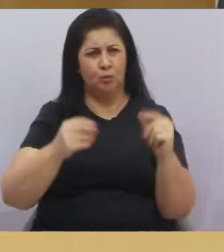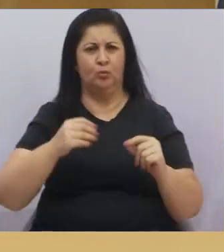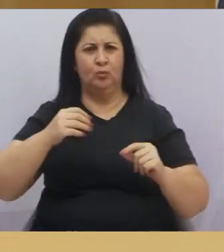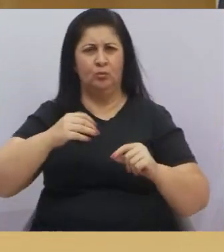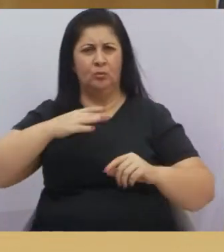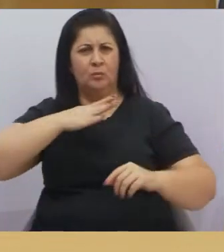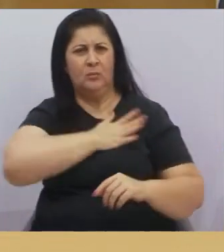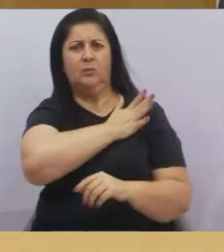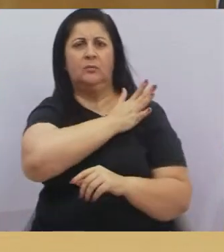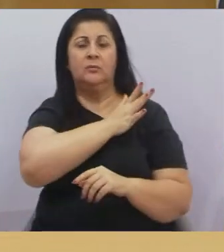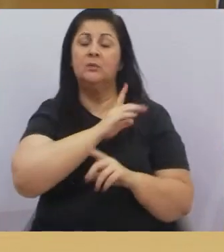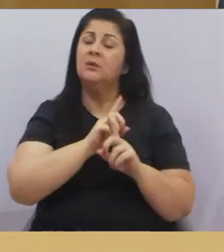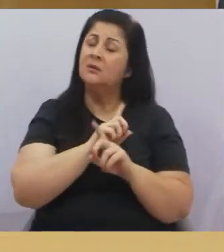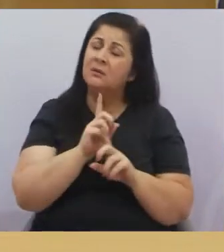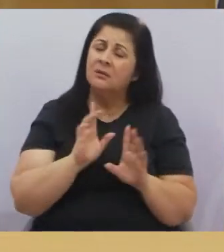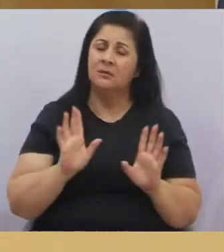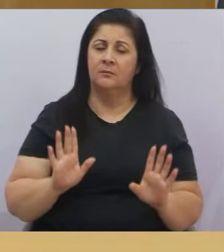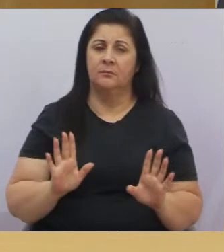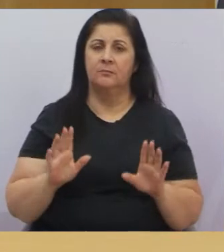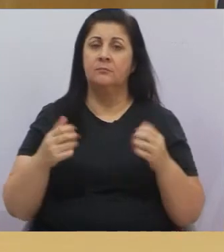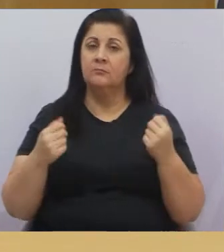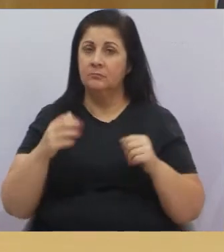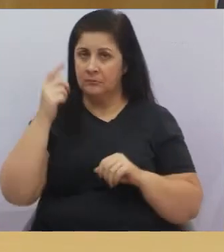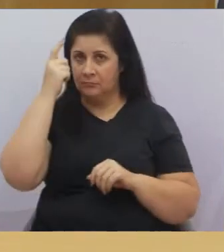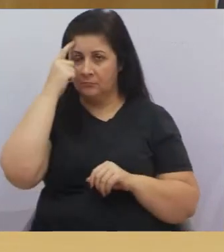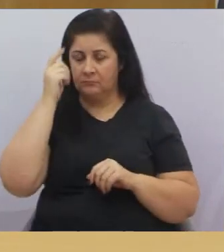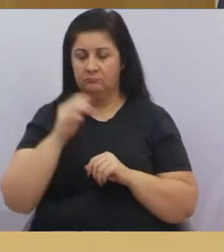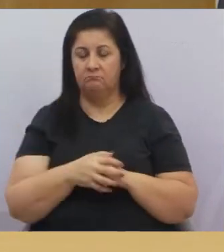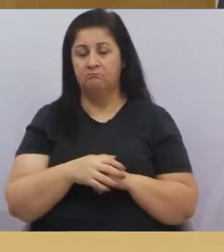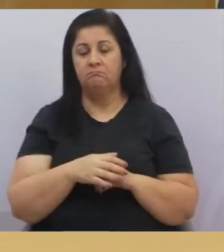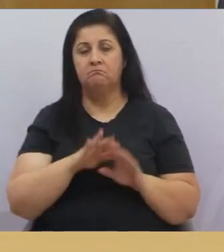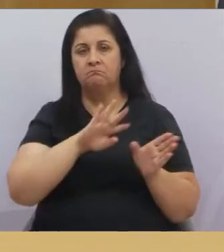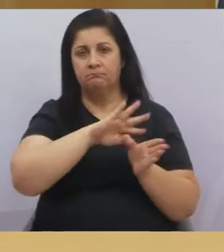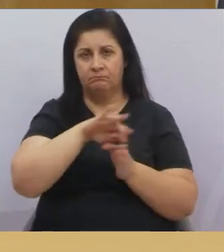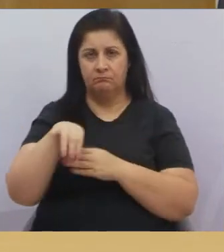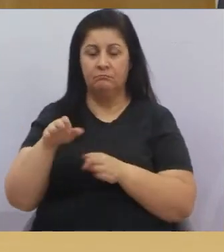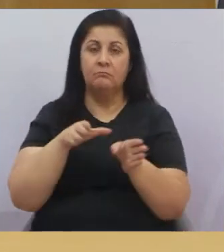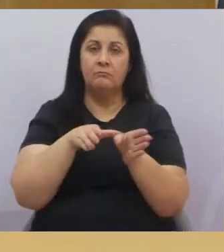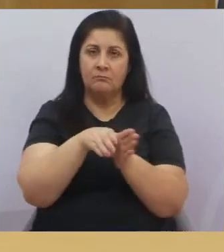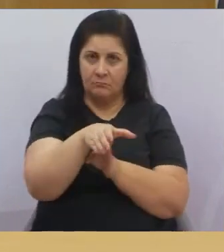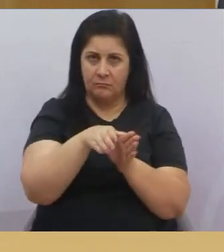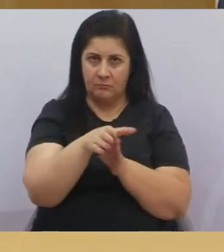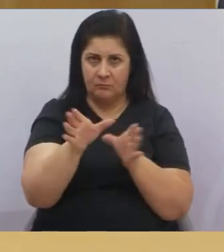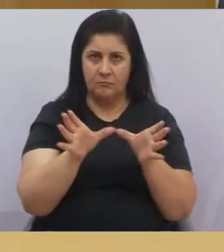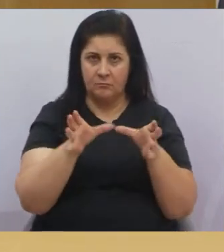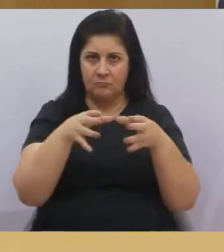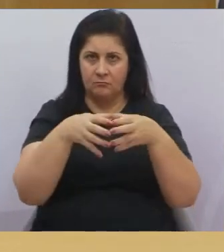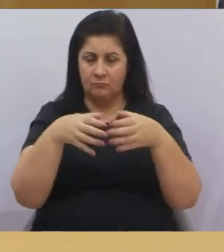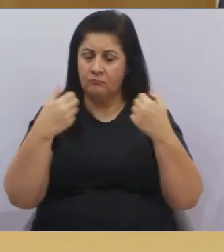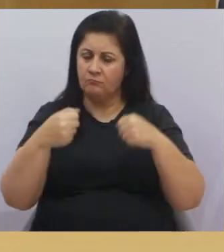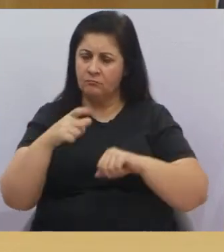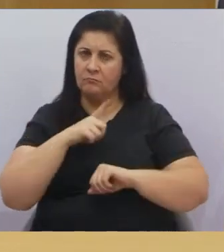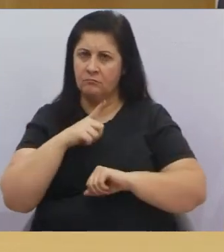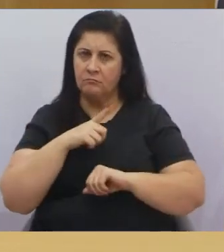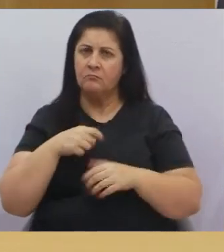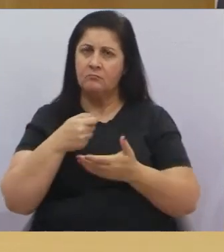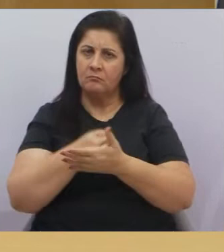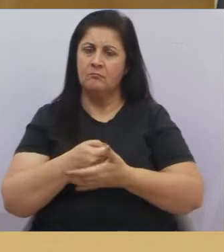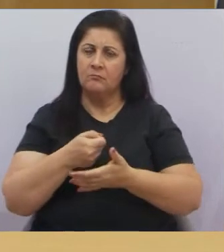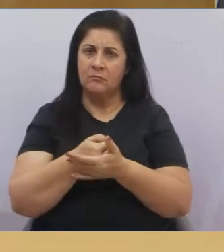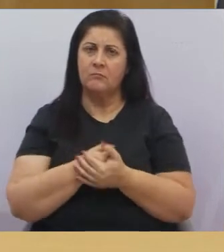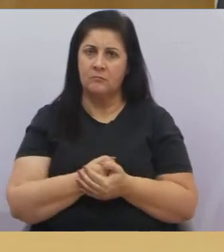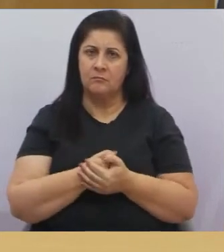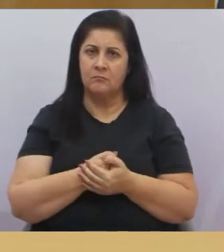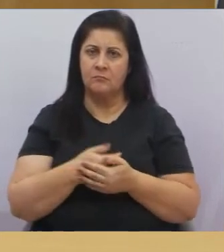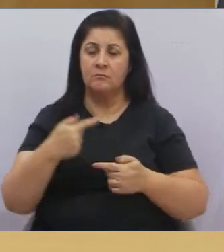é. Eu acho que esse conselho ele vai dar muita voz, né, às pessoas que sentem e têm que ter essa luta por